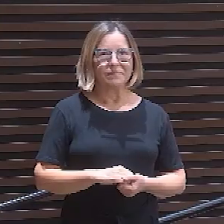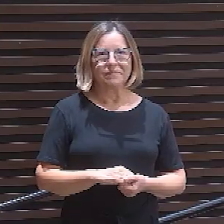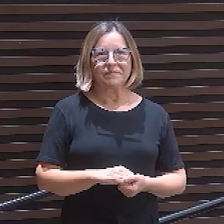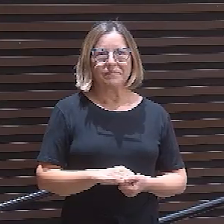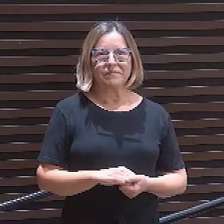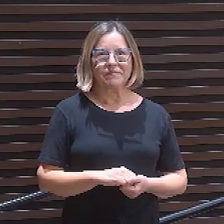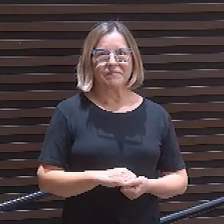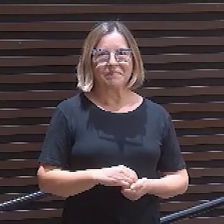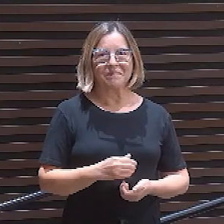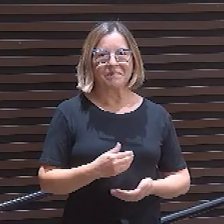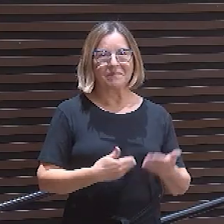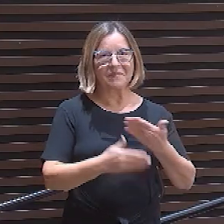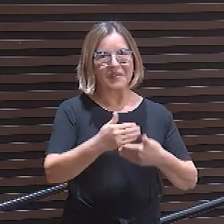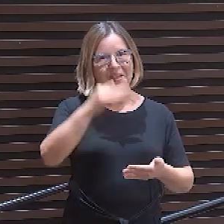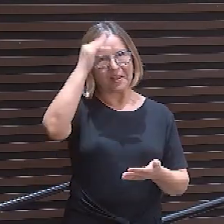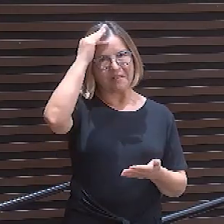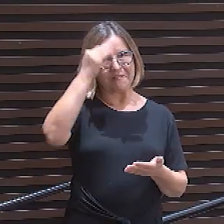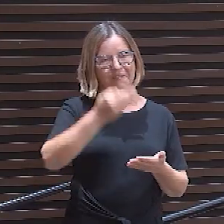Pela fé,